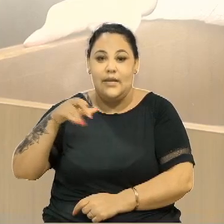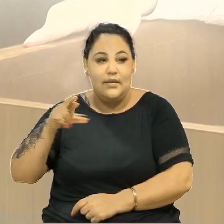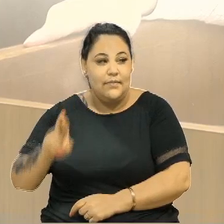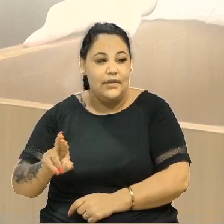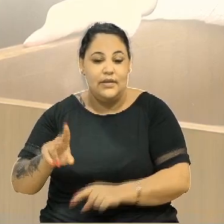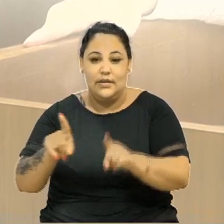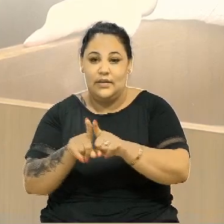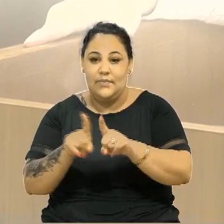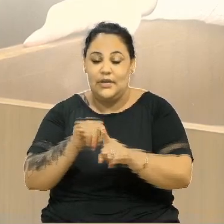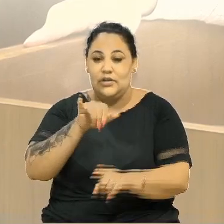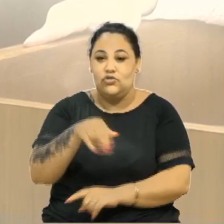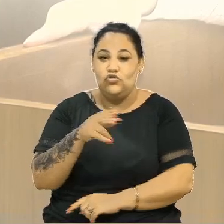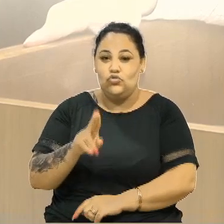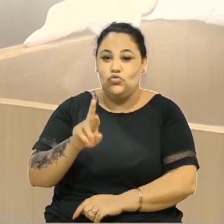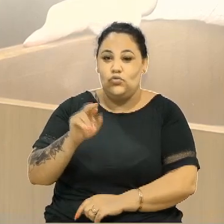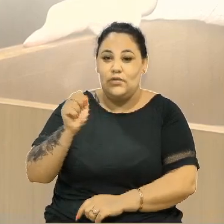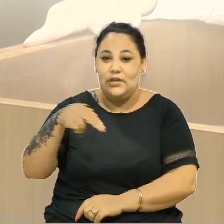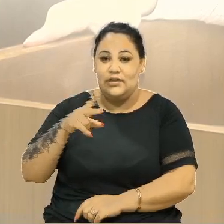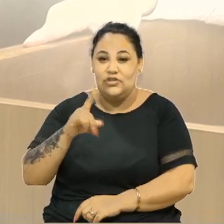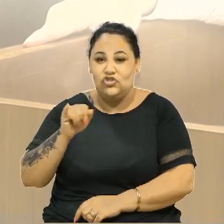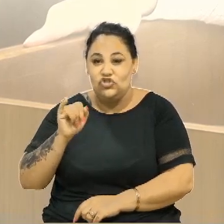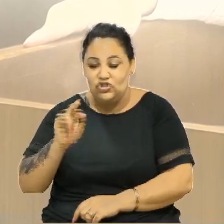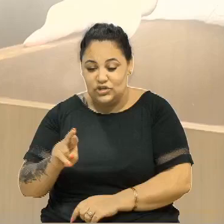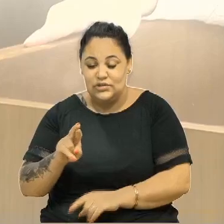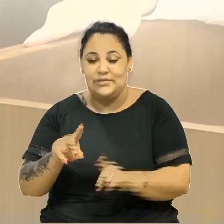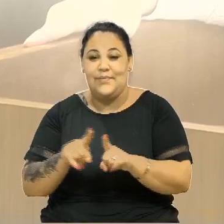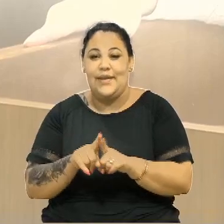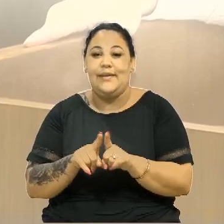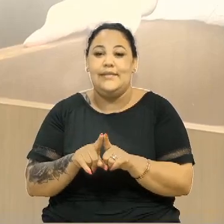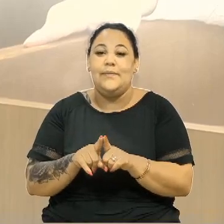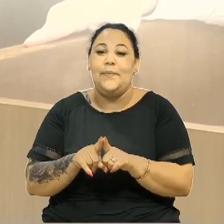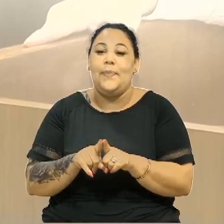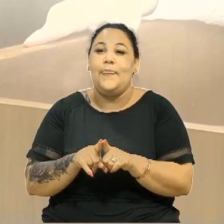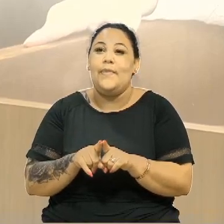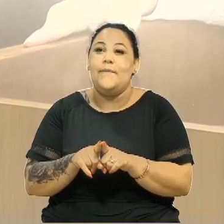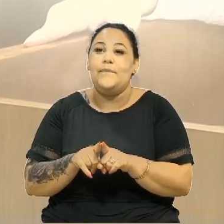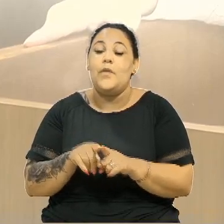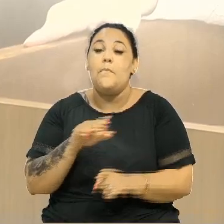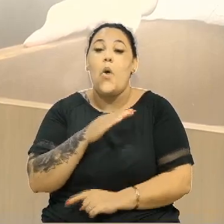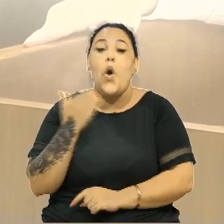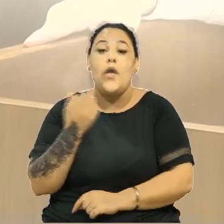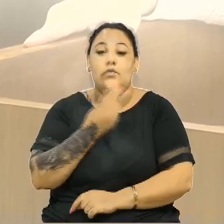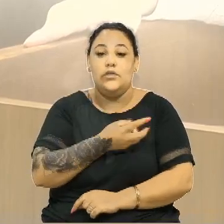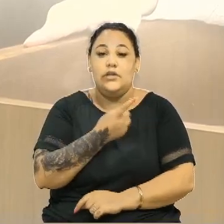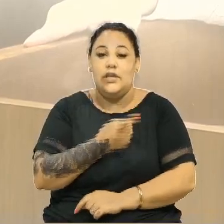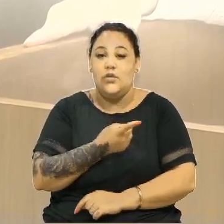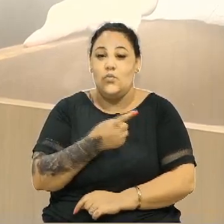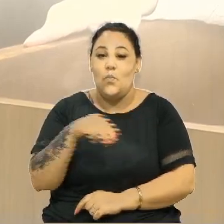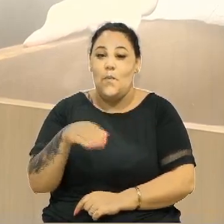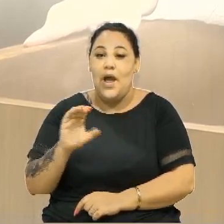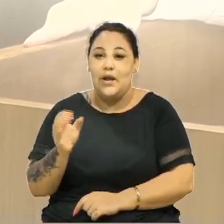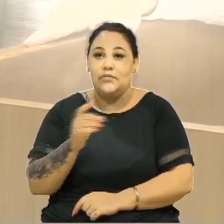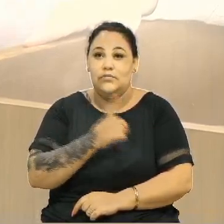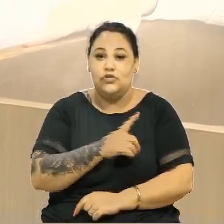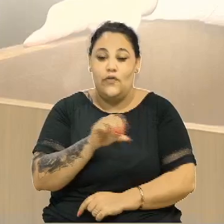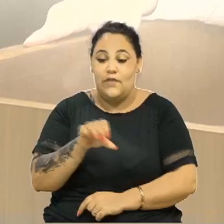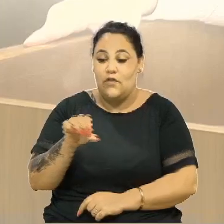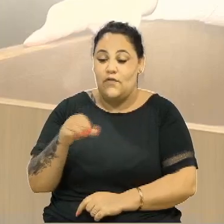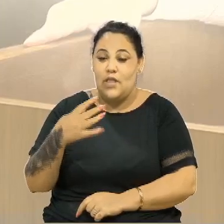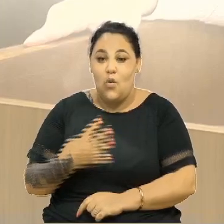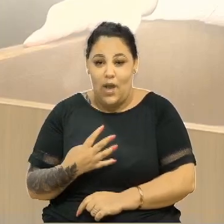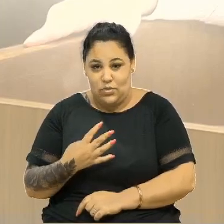e Jurandir João D'Ambrós. Faleceu em 31 de março de